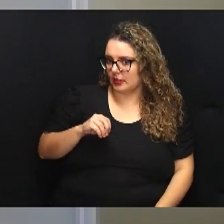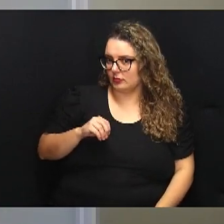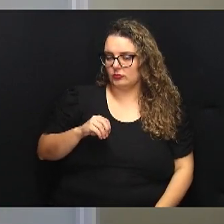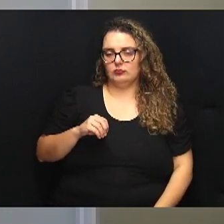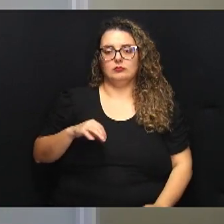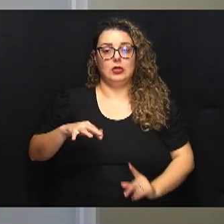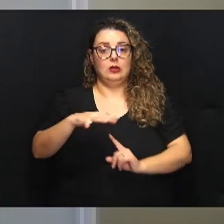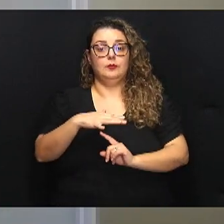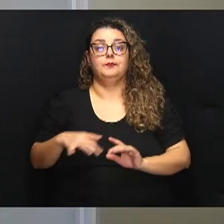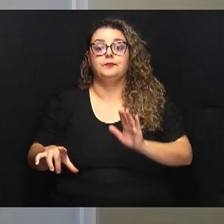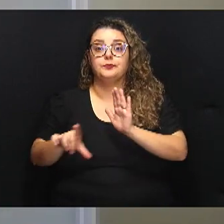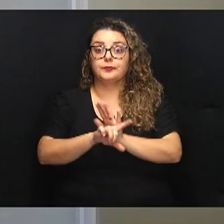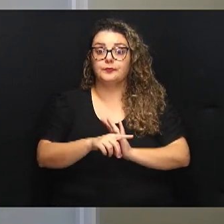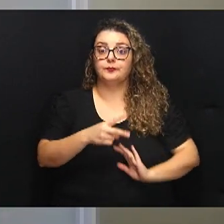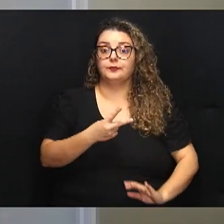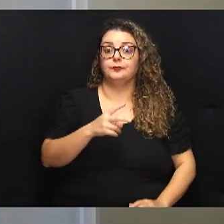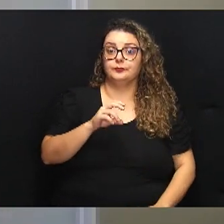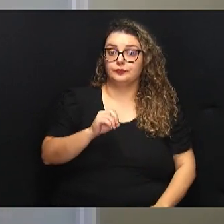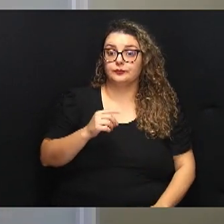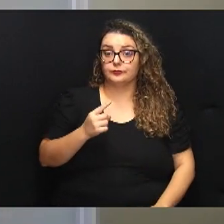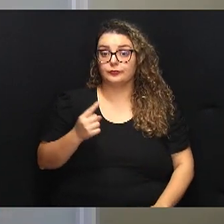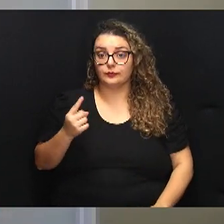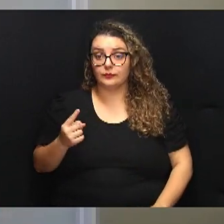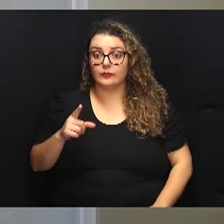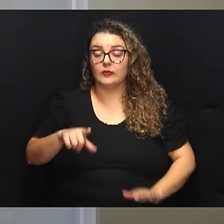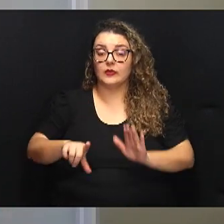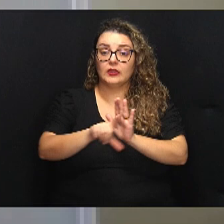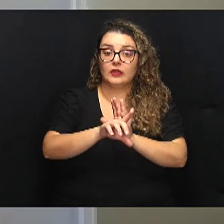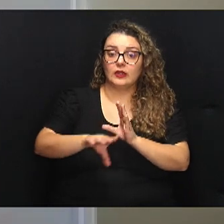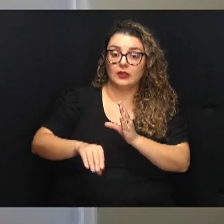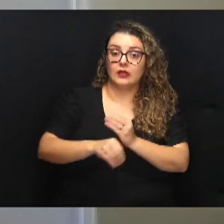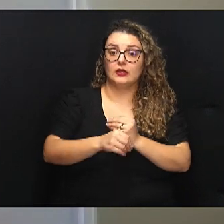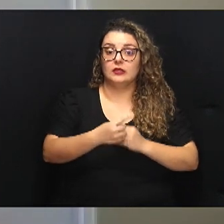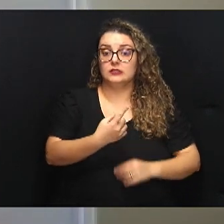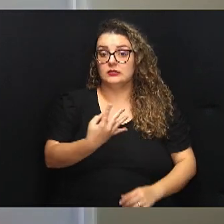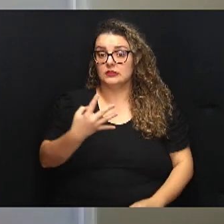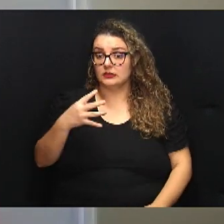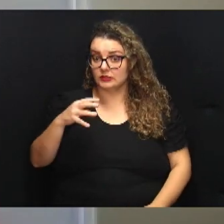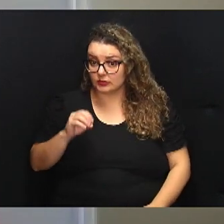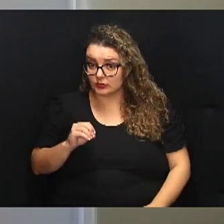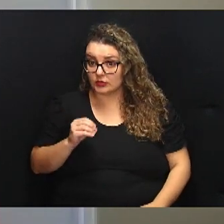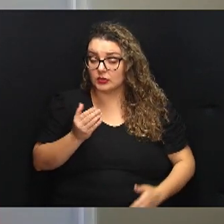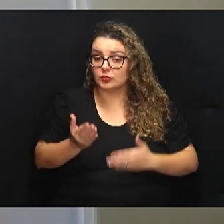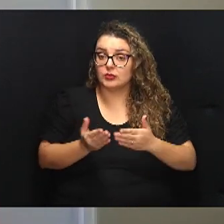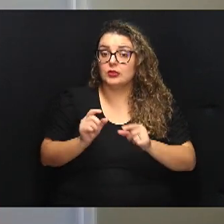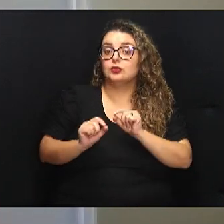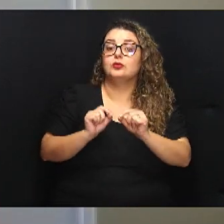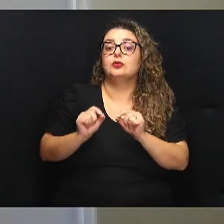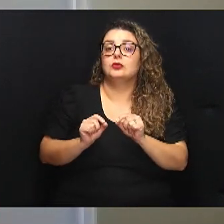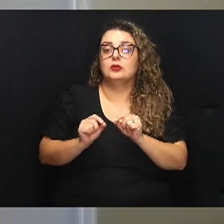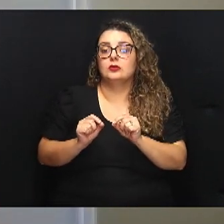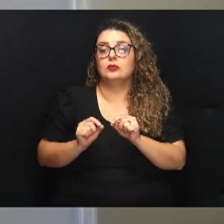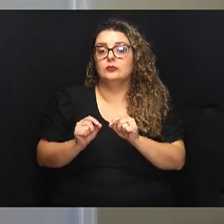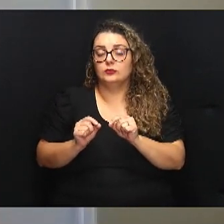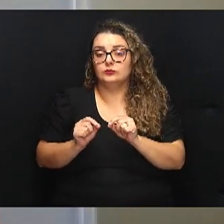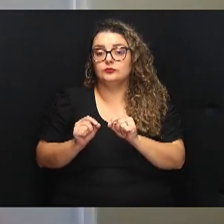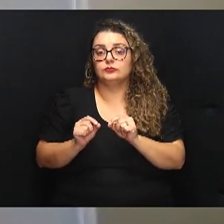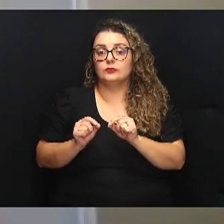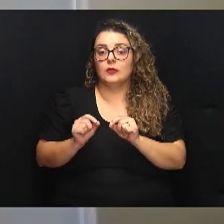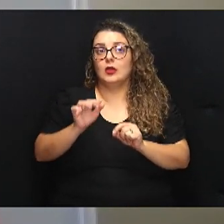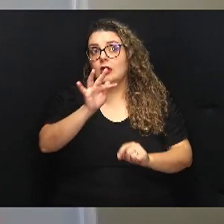uma lei de 2011, que é a Lei Complementar 140, que trata da cooperação entre